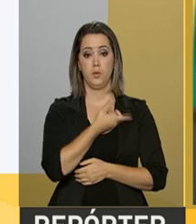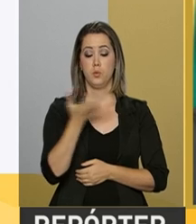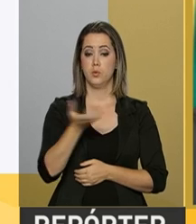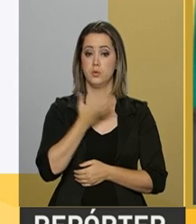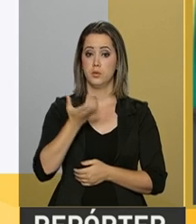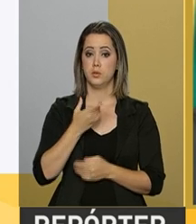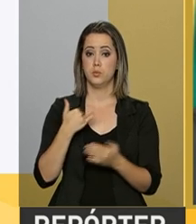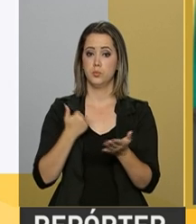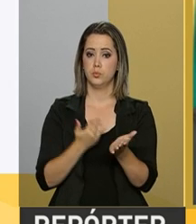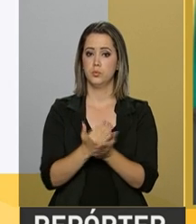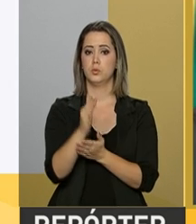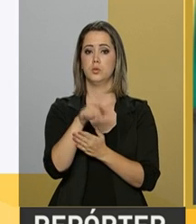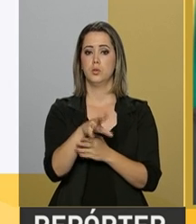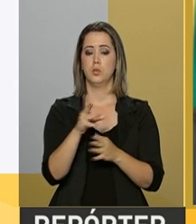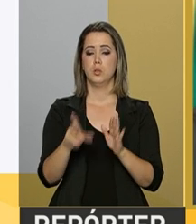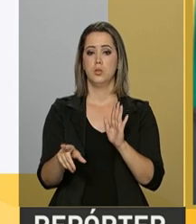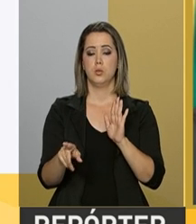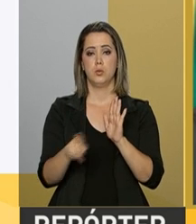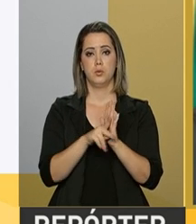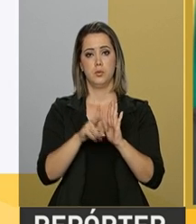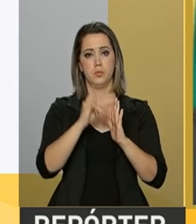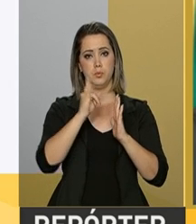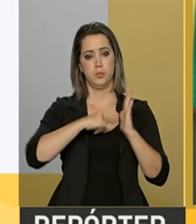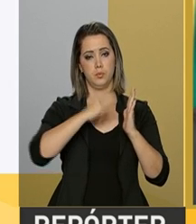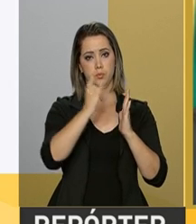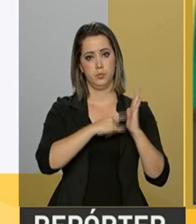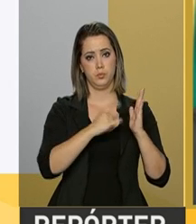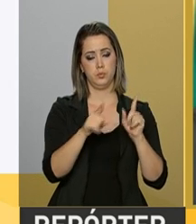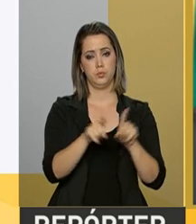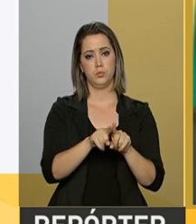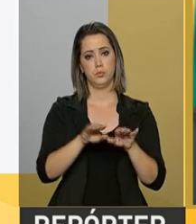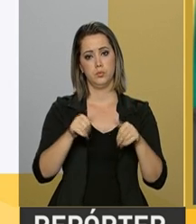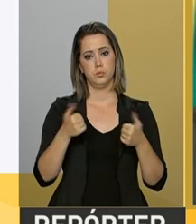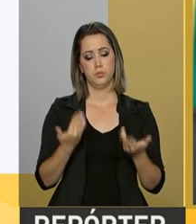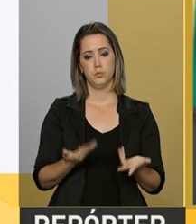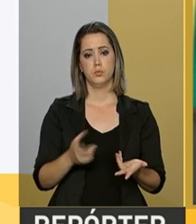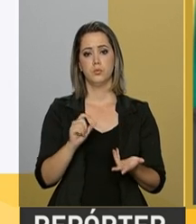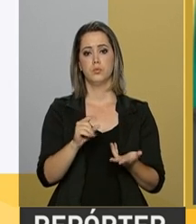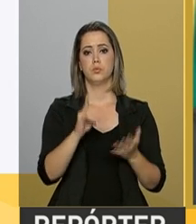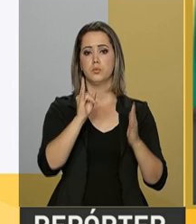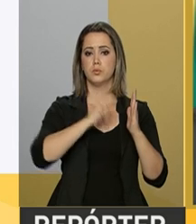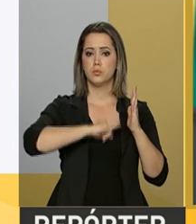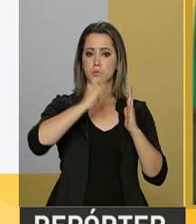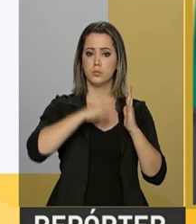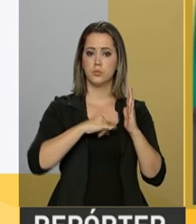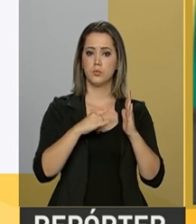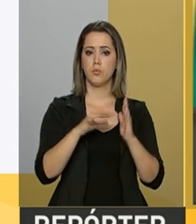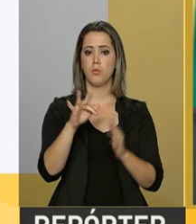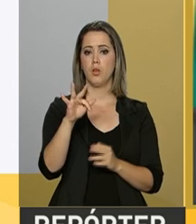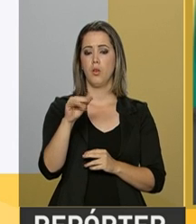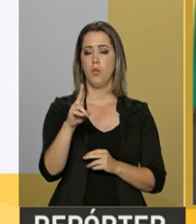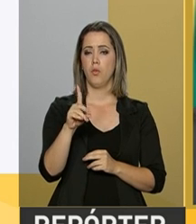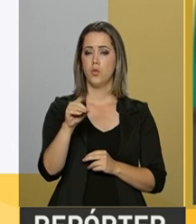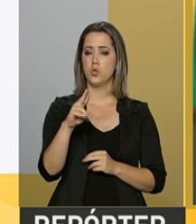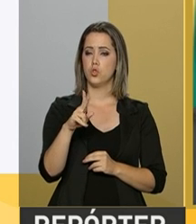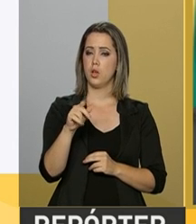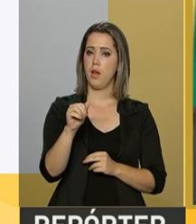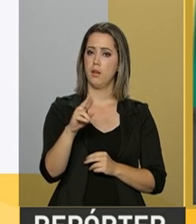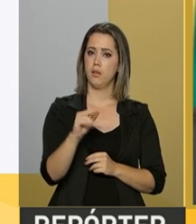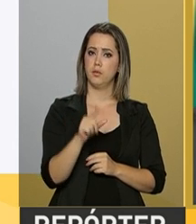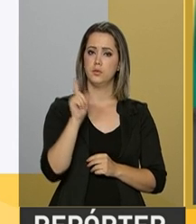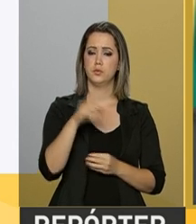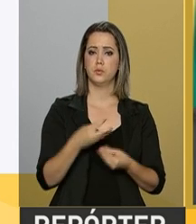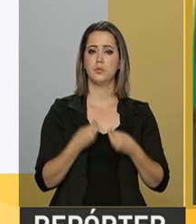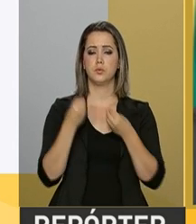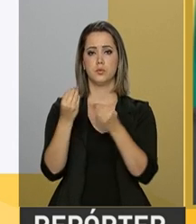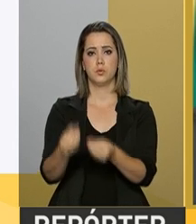providenciando com essa regularização da da propriedade né regularização fundiária nas cidades é exatamente